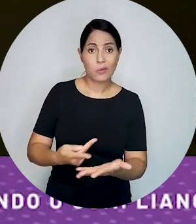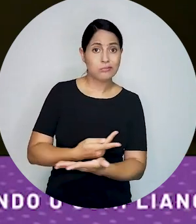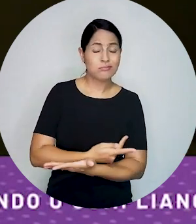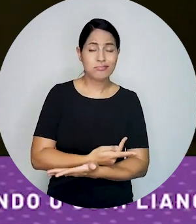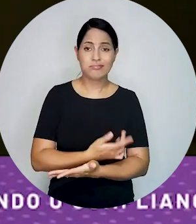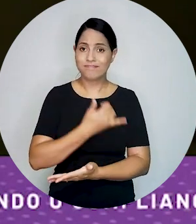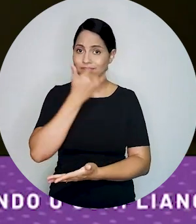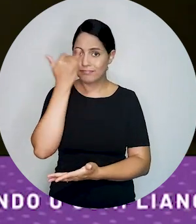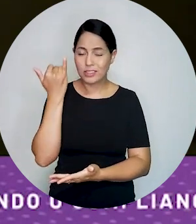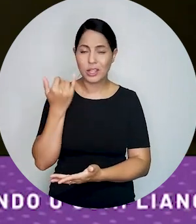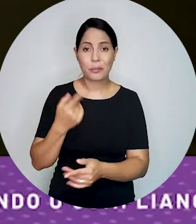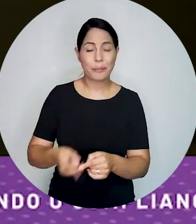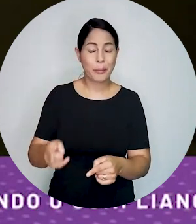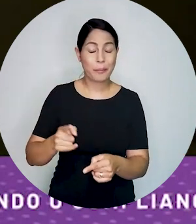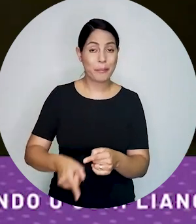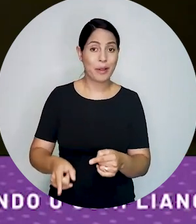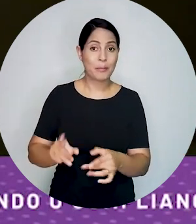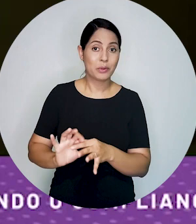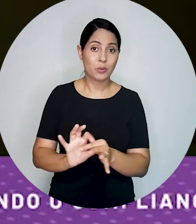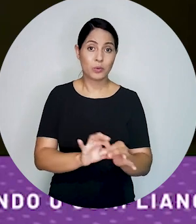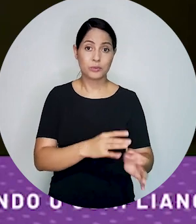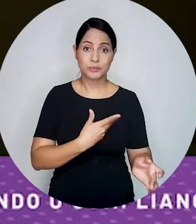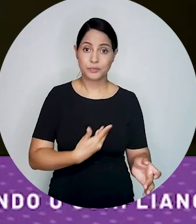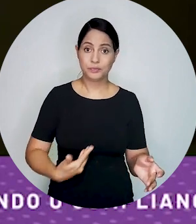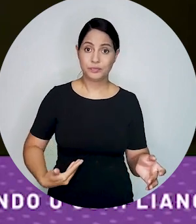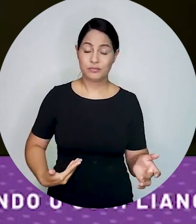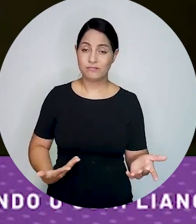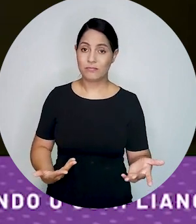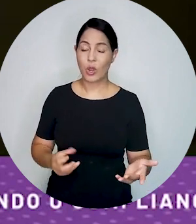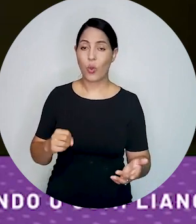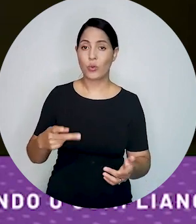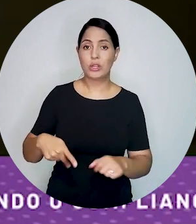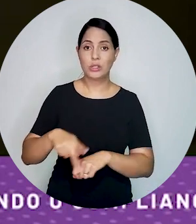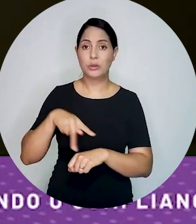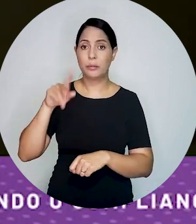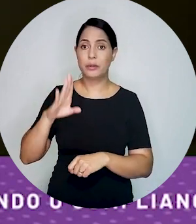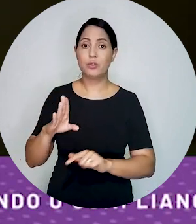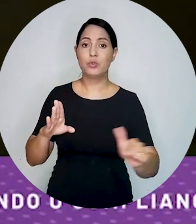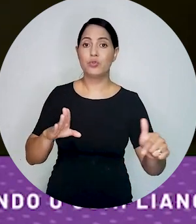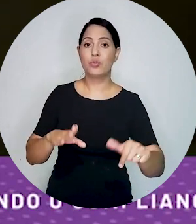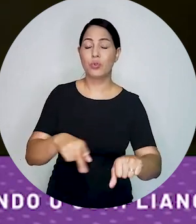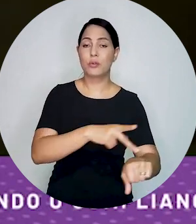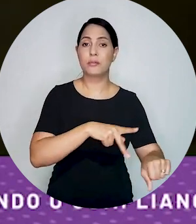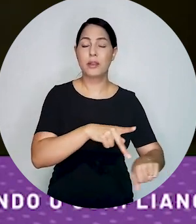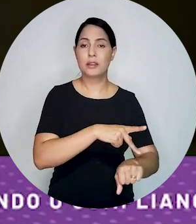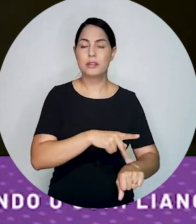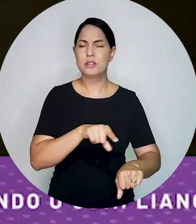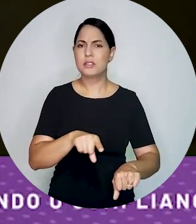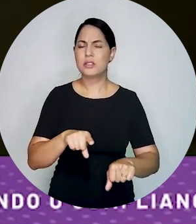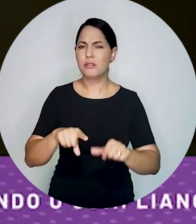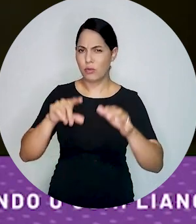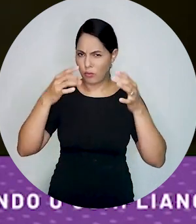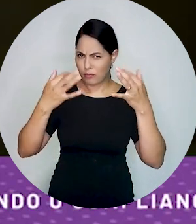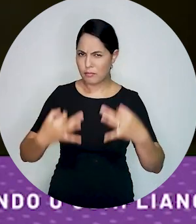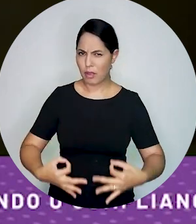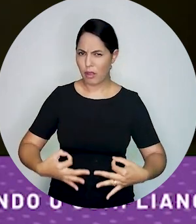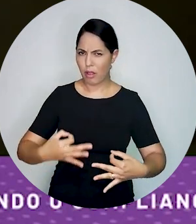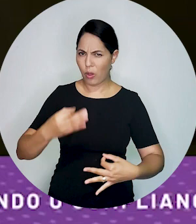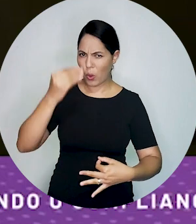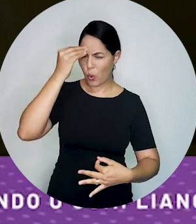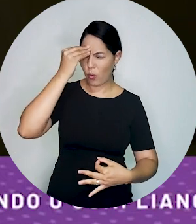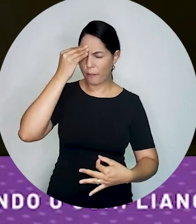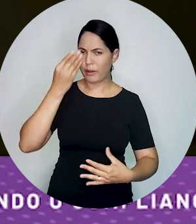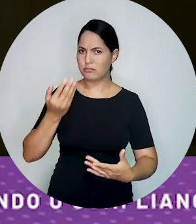que possa gerar algum dano à administração pública nacional ou estrangeira, se comprovado esse nexo